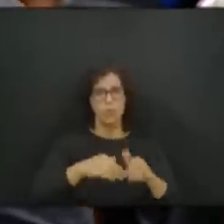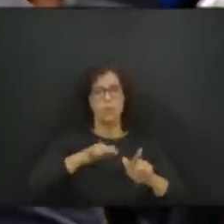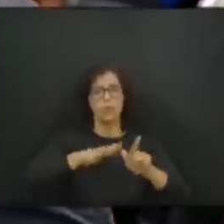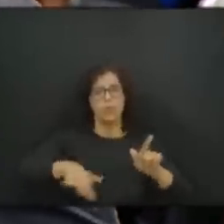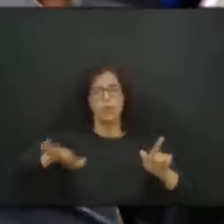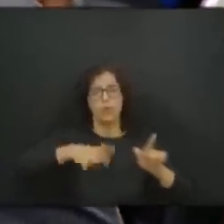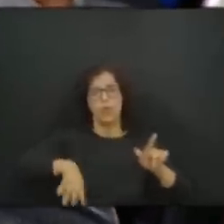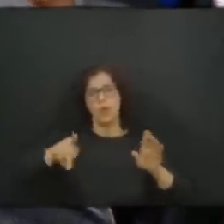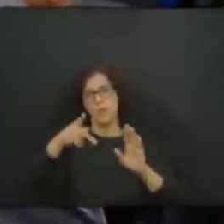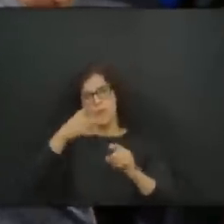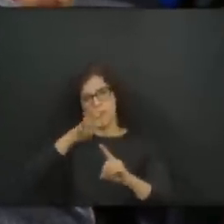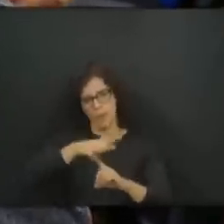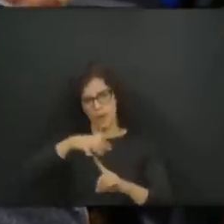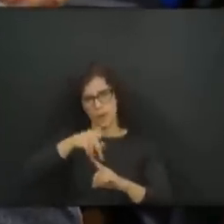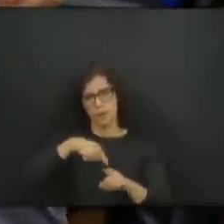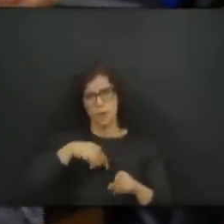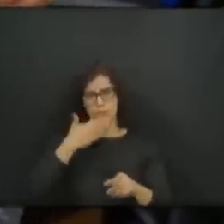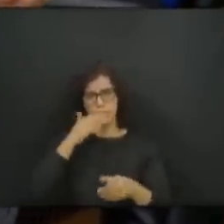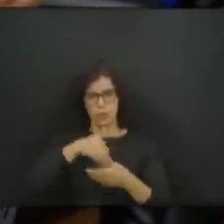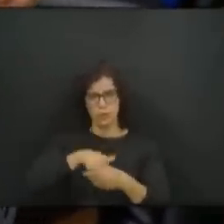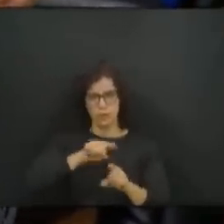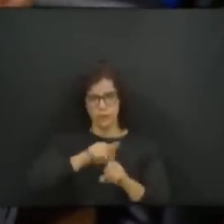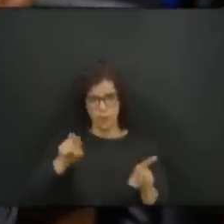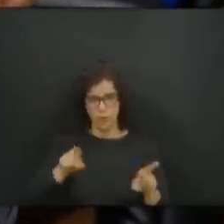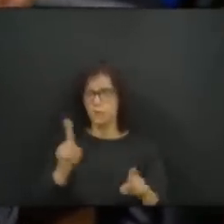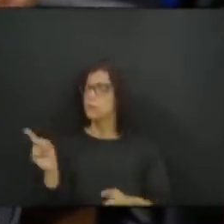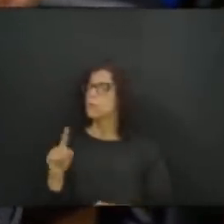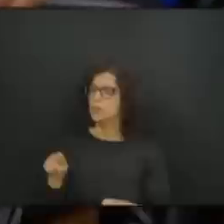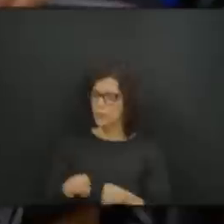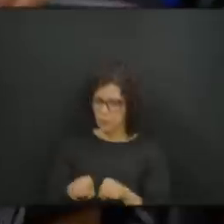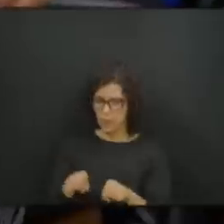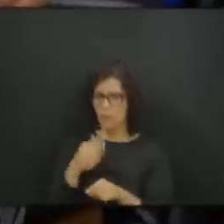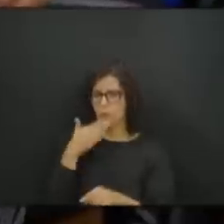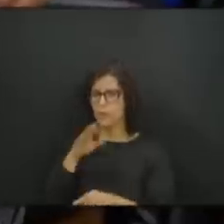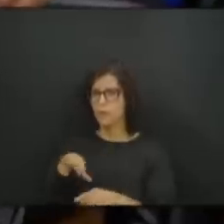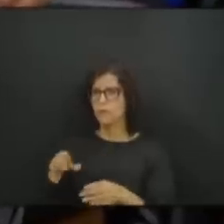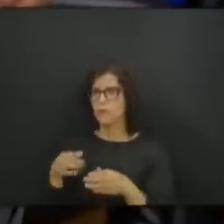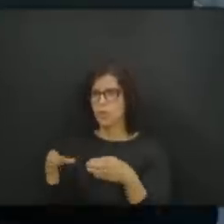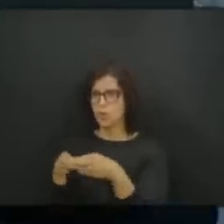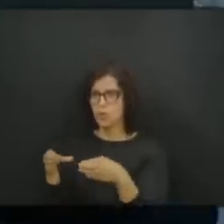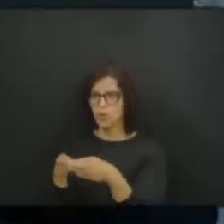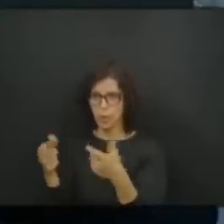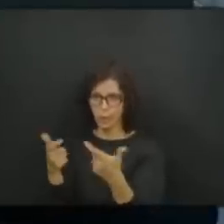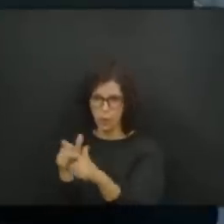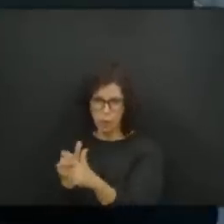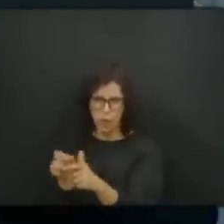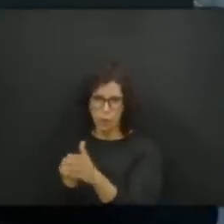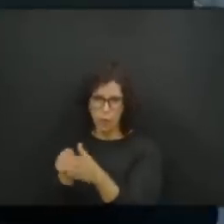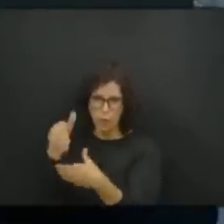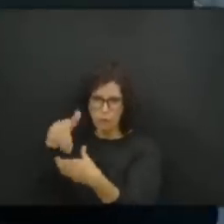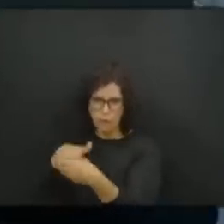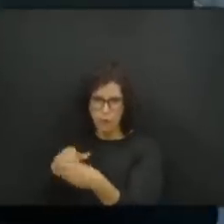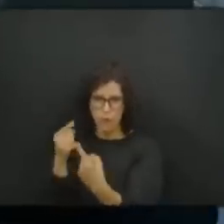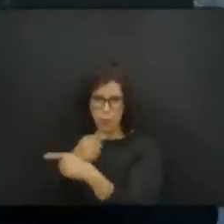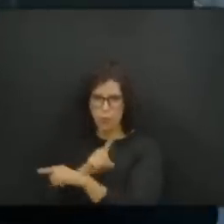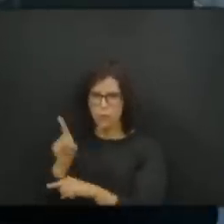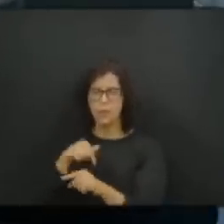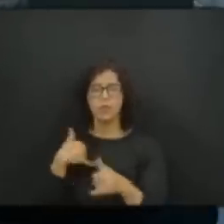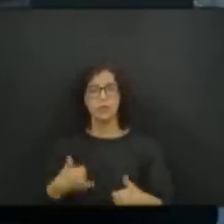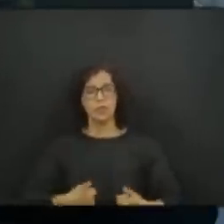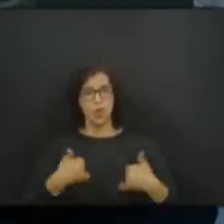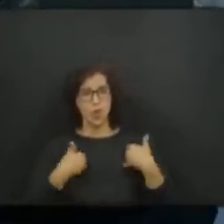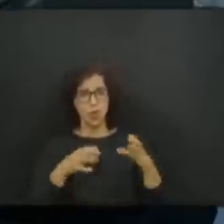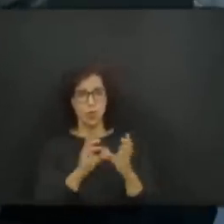litoral do Estado do Paraná eu não peço apenas um voto contrário da nossa diminuta mas orgulhosa